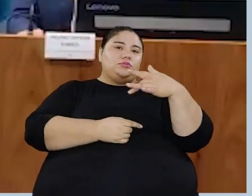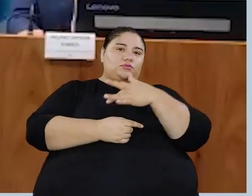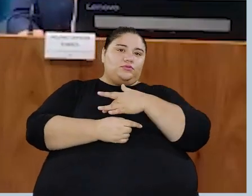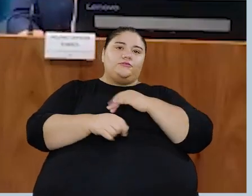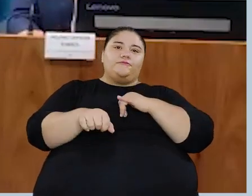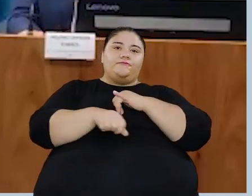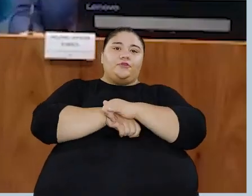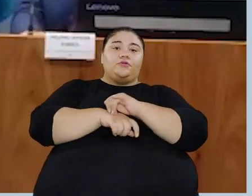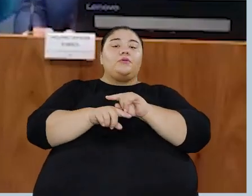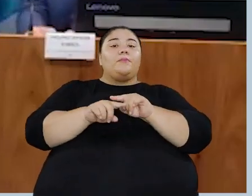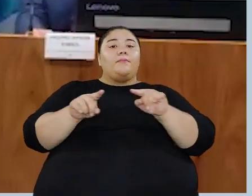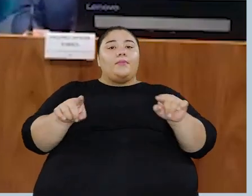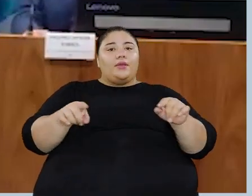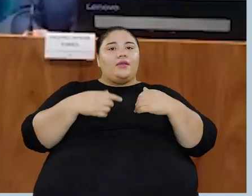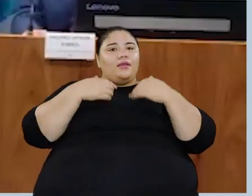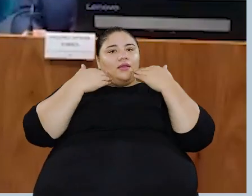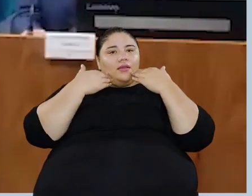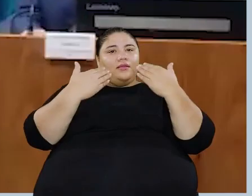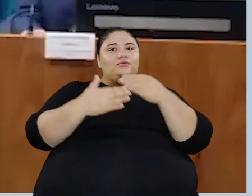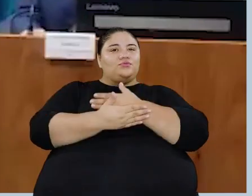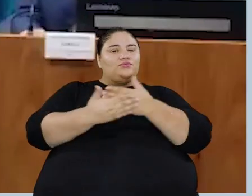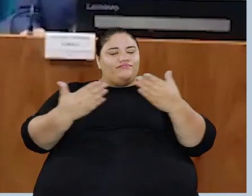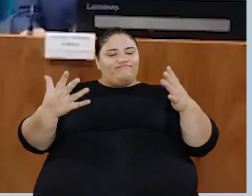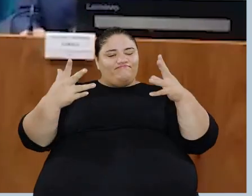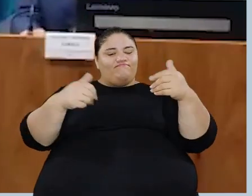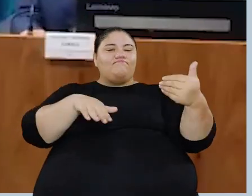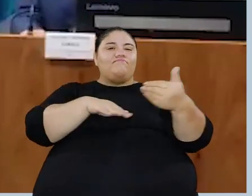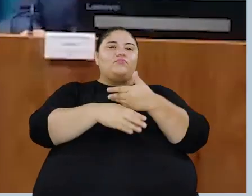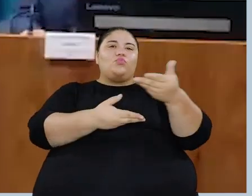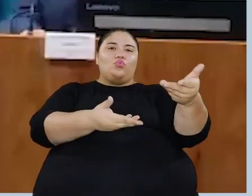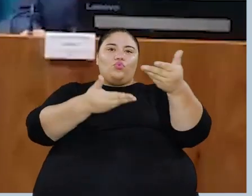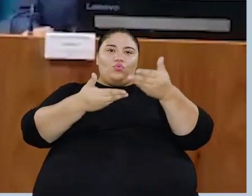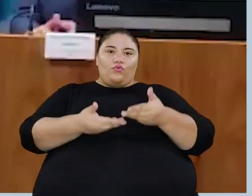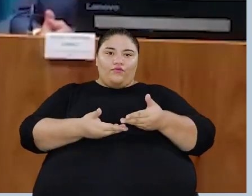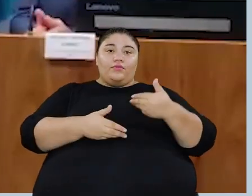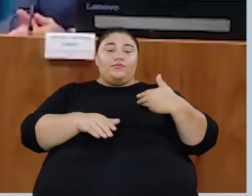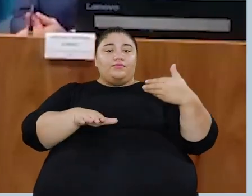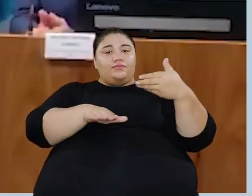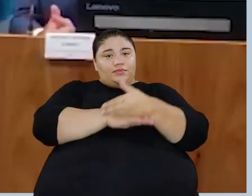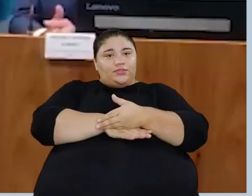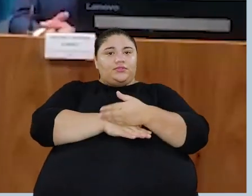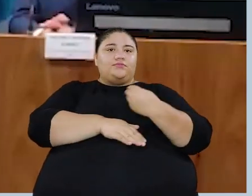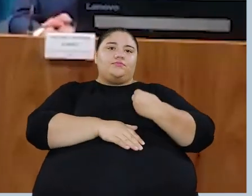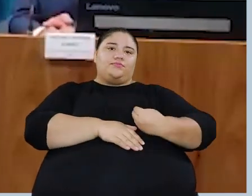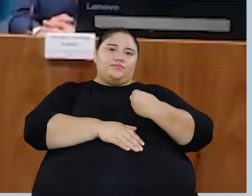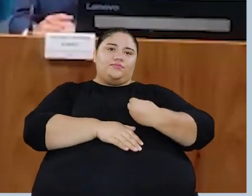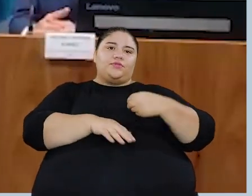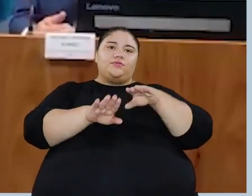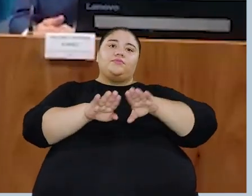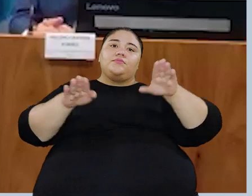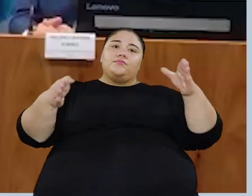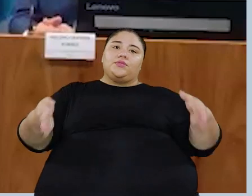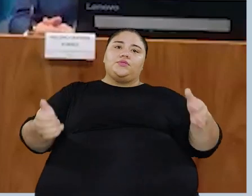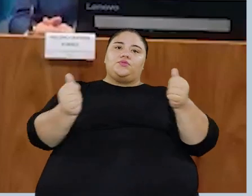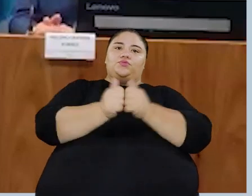presente hoje aqui, mas agradeço imensamente o convite que me foi formulado para estar